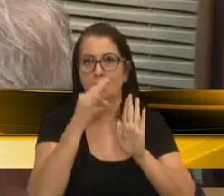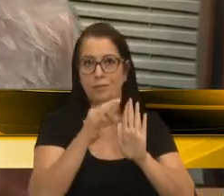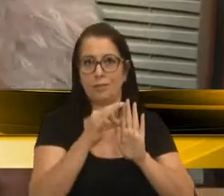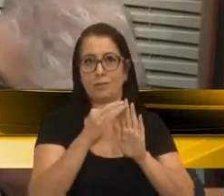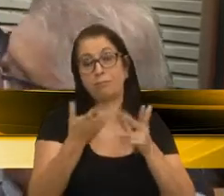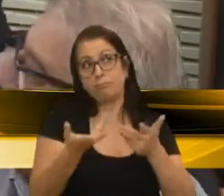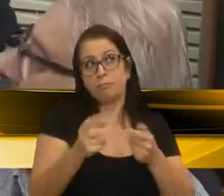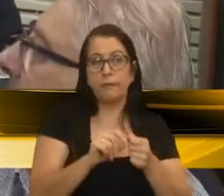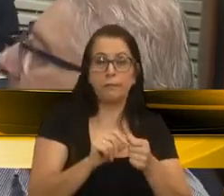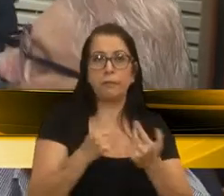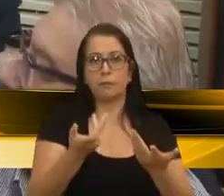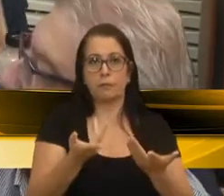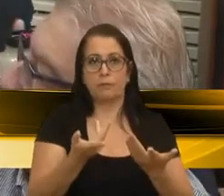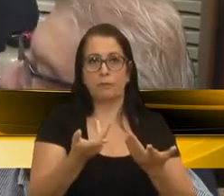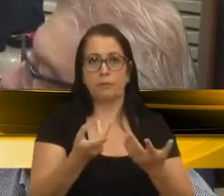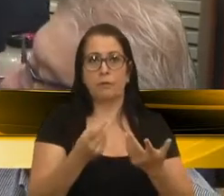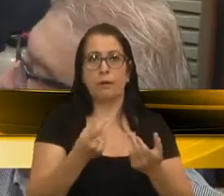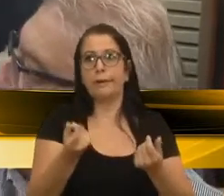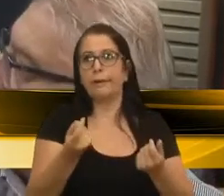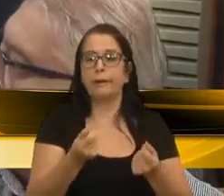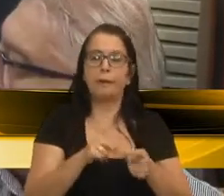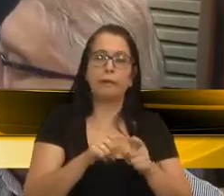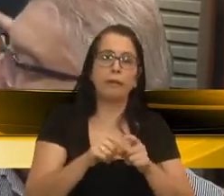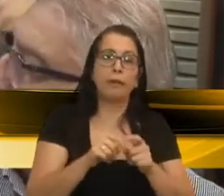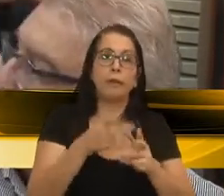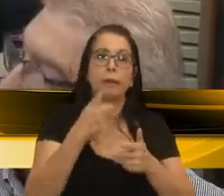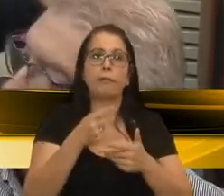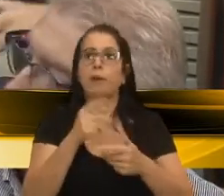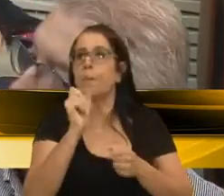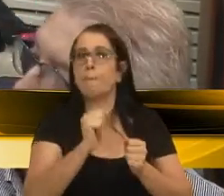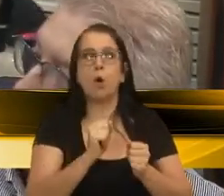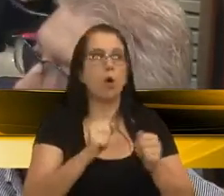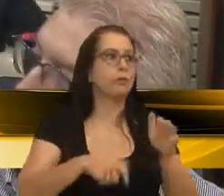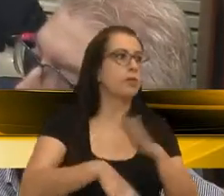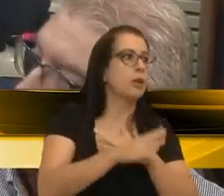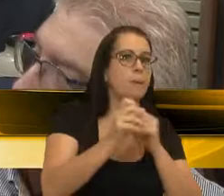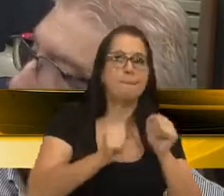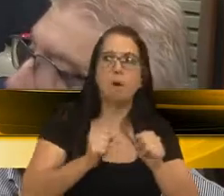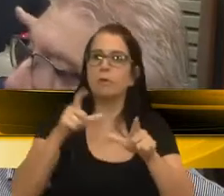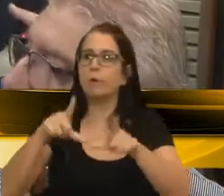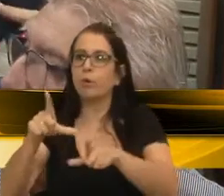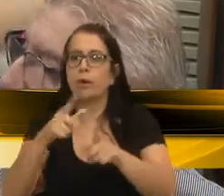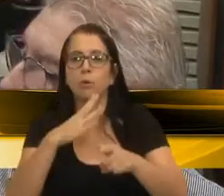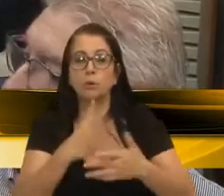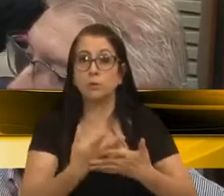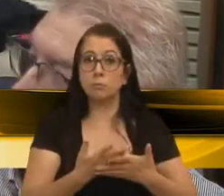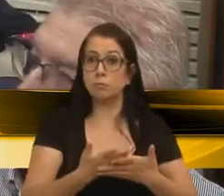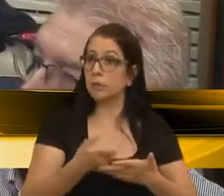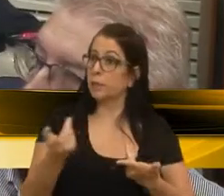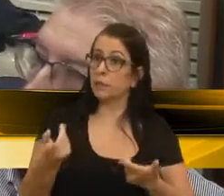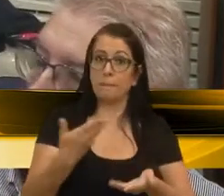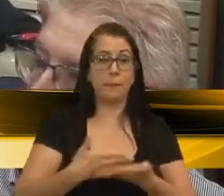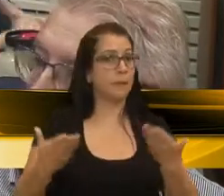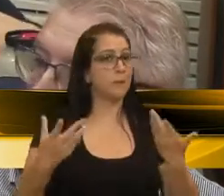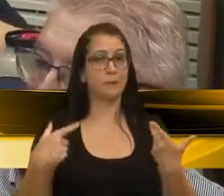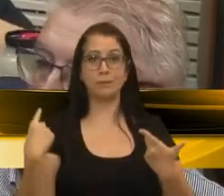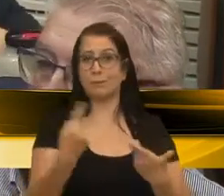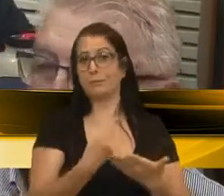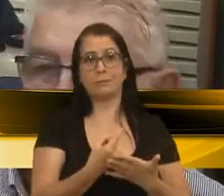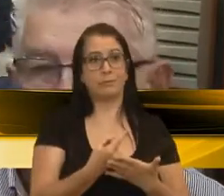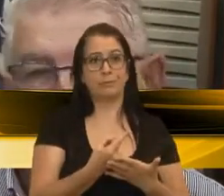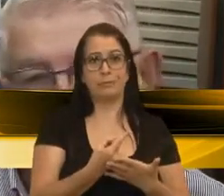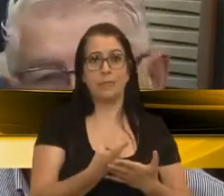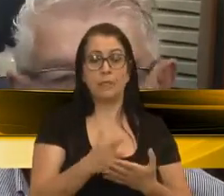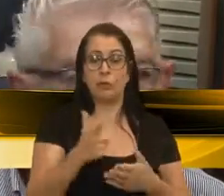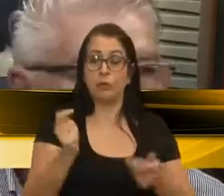que fazer. Só que tem essa falsa demagogia aí, vereadora de Laude, que não pode viajar, não pode ir para outros locais, e aí fica se perdendo no espaço. Se nós não